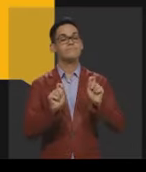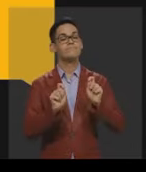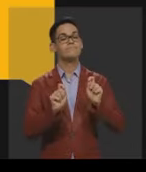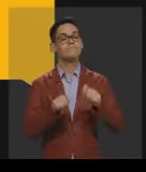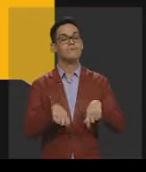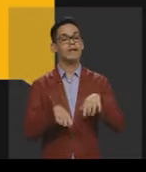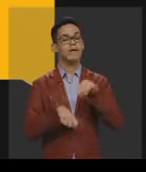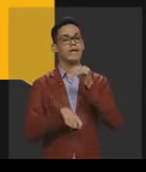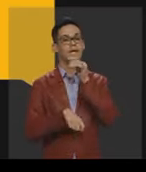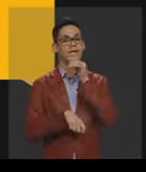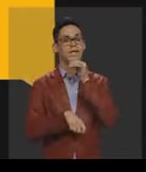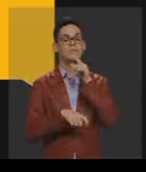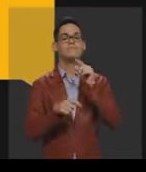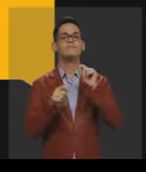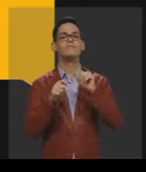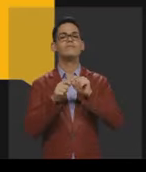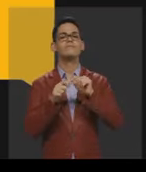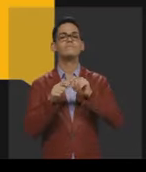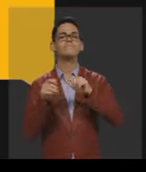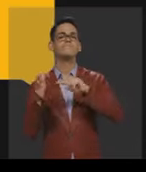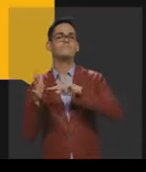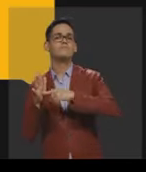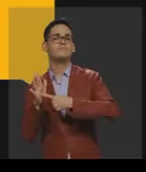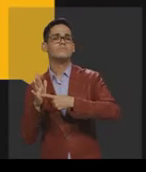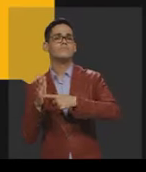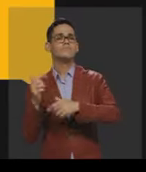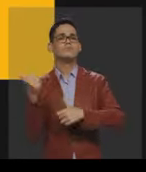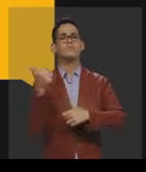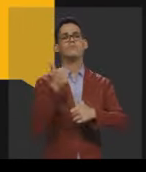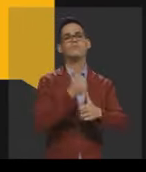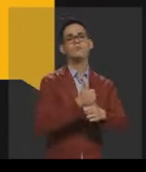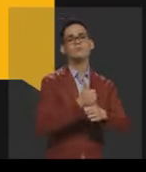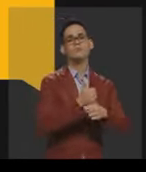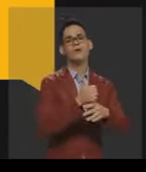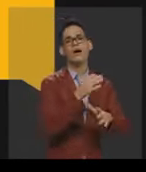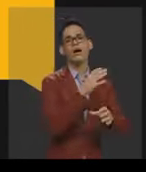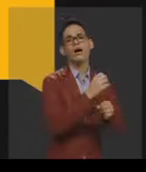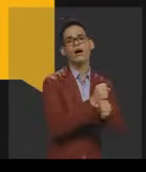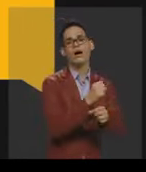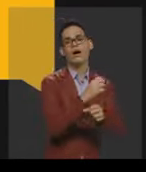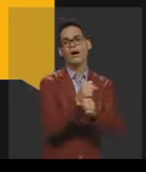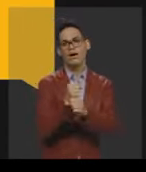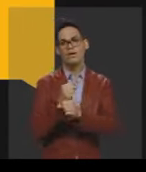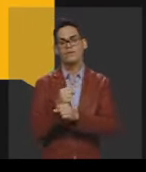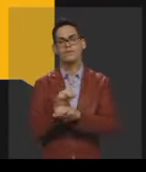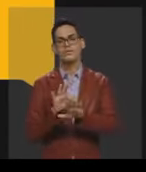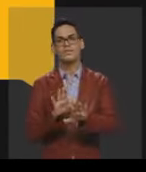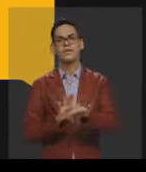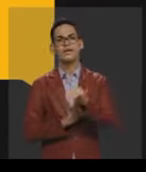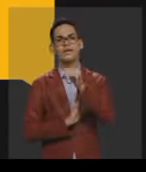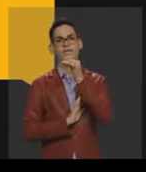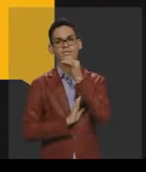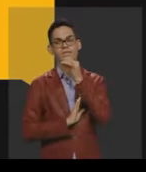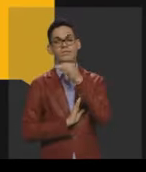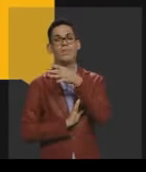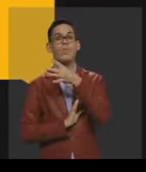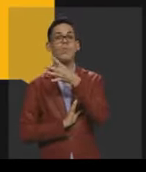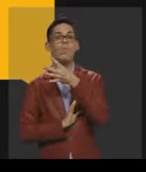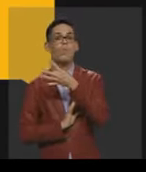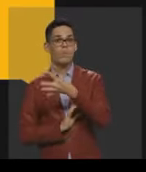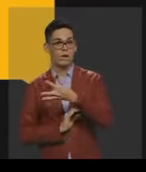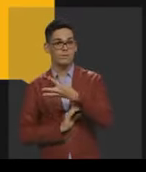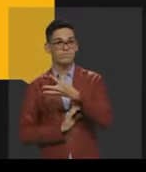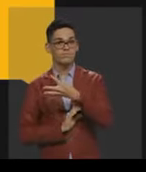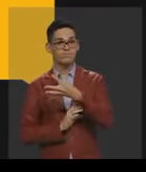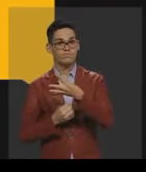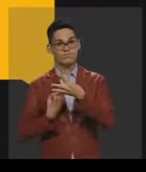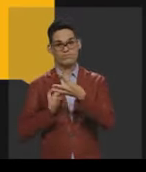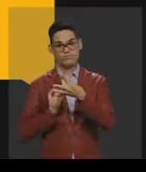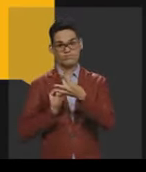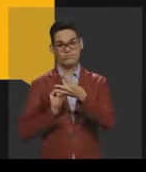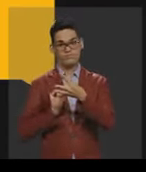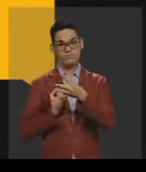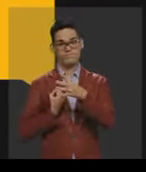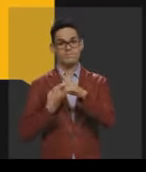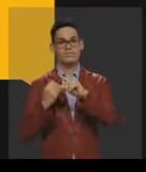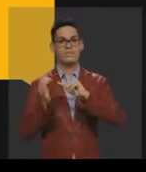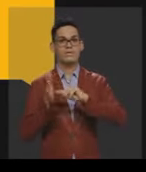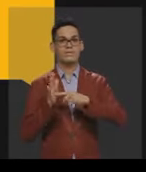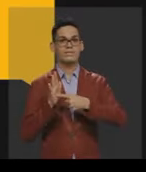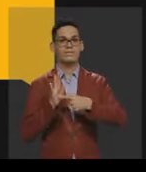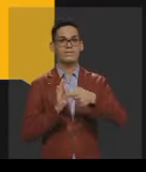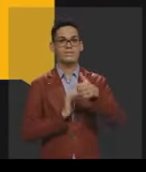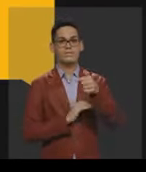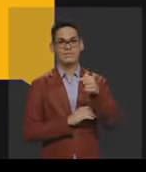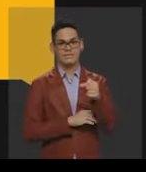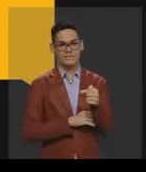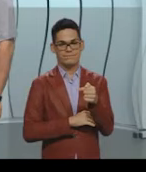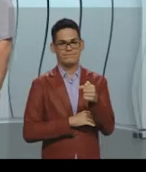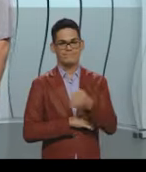uma multiplicação, em vez de somar um por um. No caso seria 4, que é o valor da parcela, vezes 7, que é o